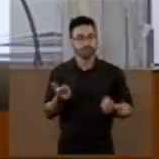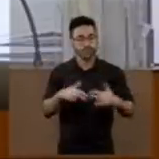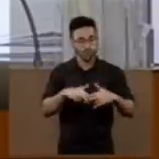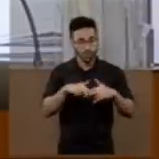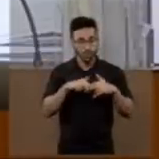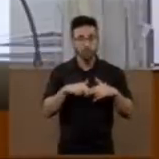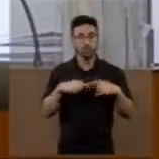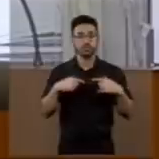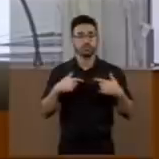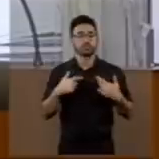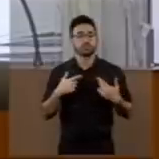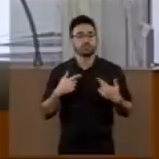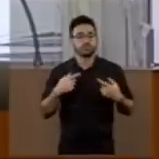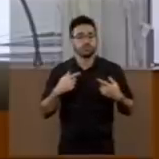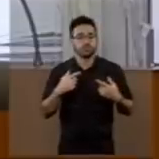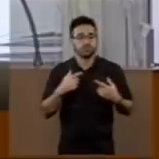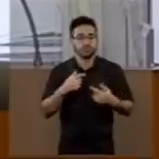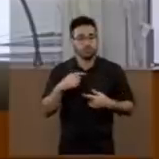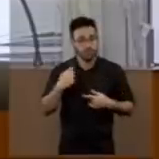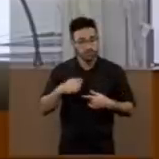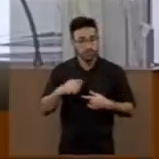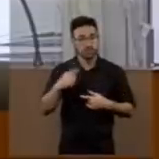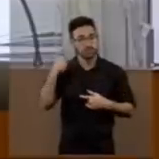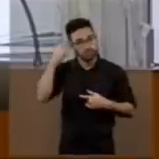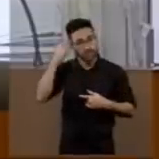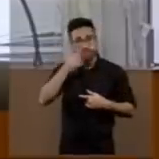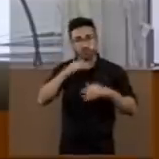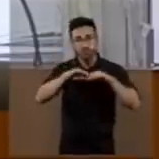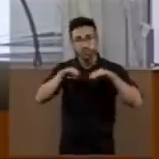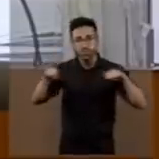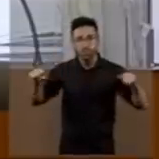ser desproporcional e não razoável.